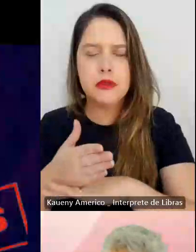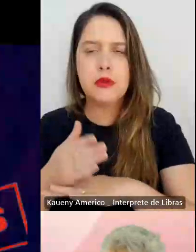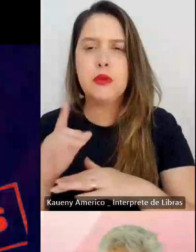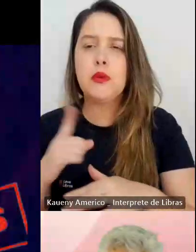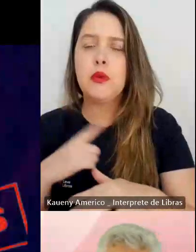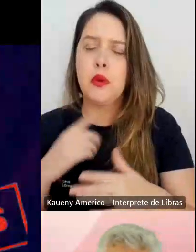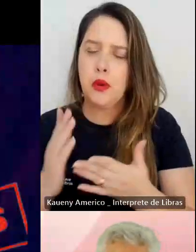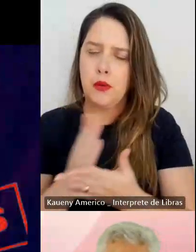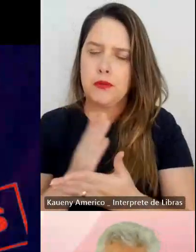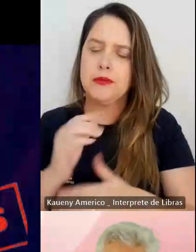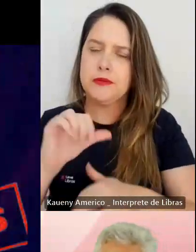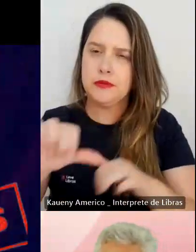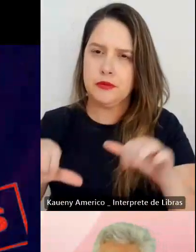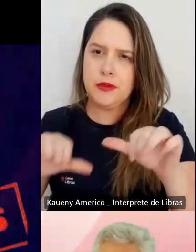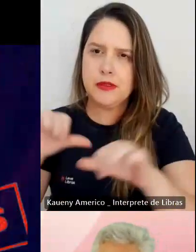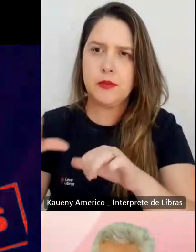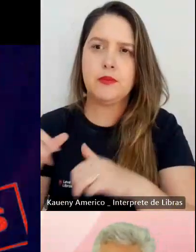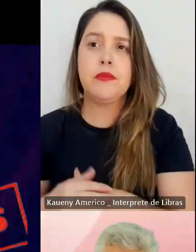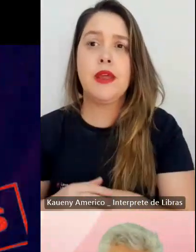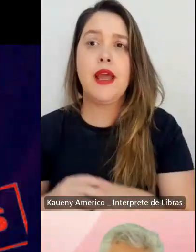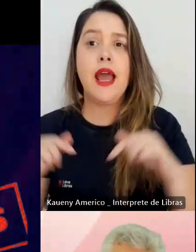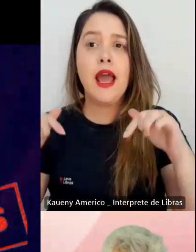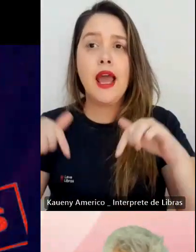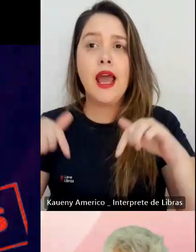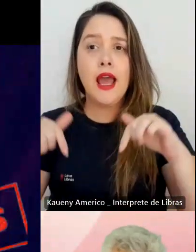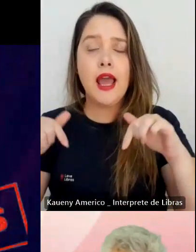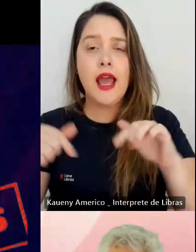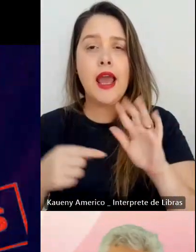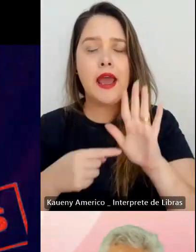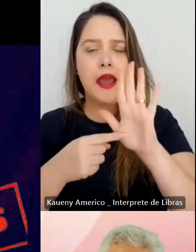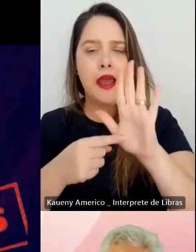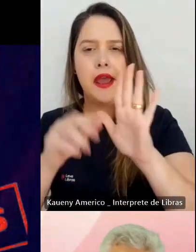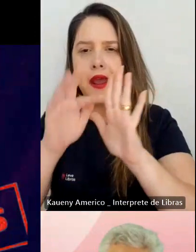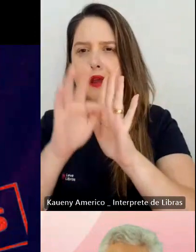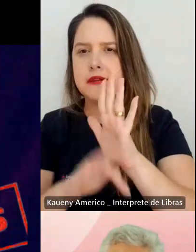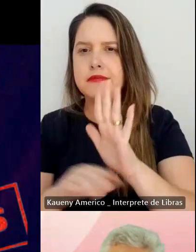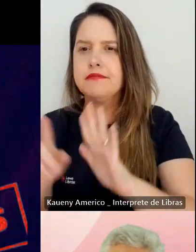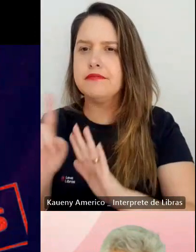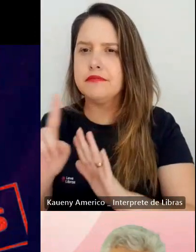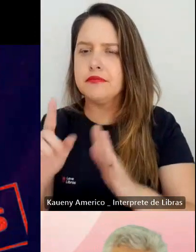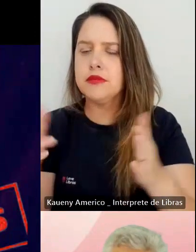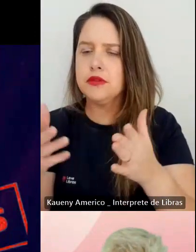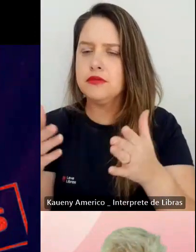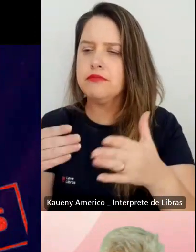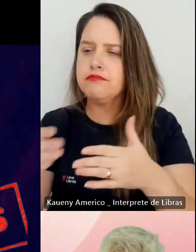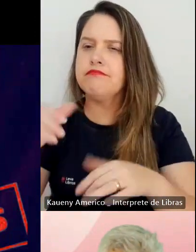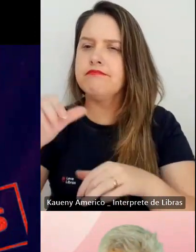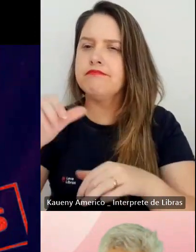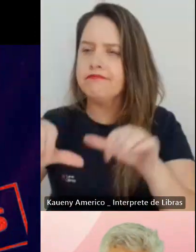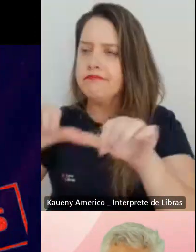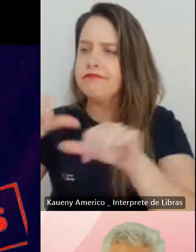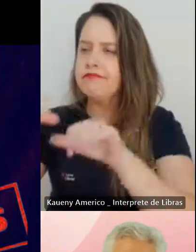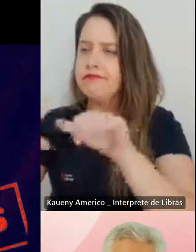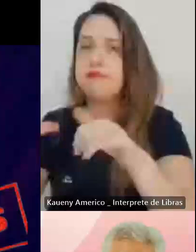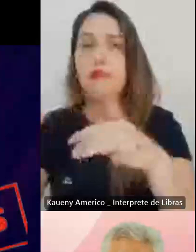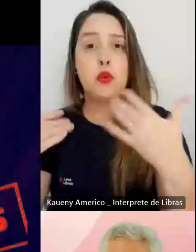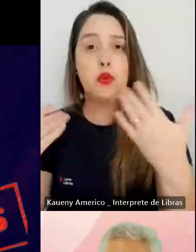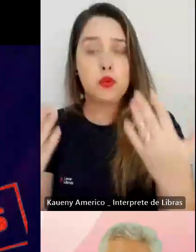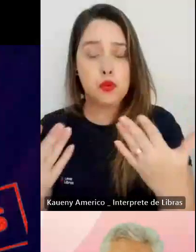transformação. Aqui a gente põe como fatores não modificáveis. Agora as coisas modificáveis, ou seja, aonde a